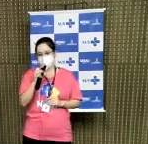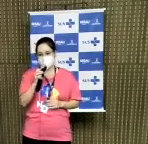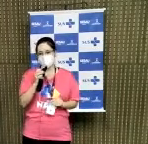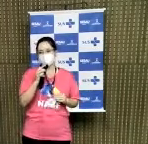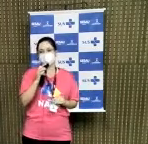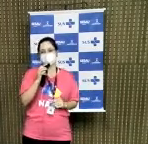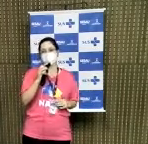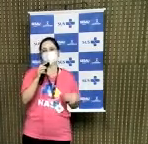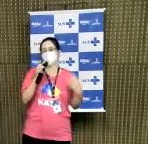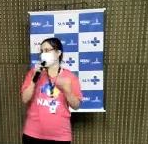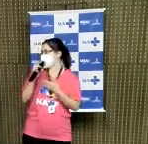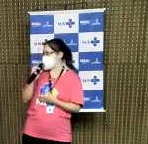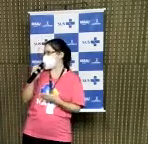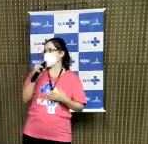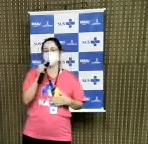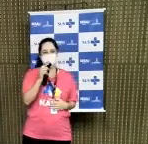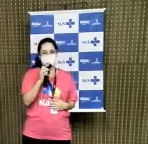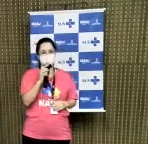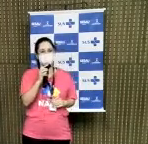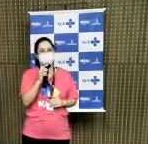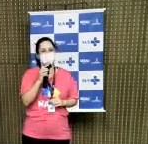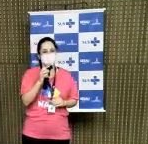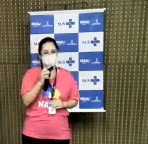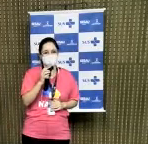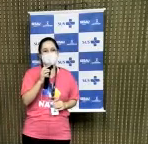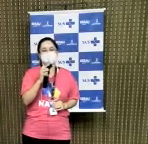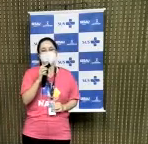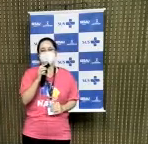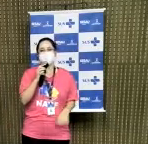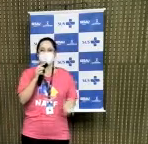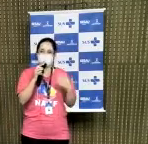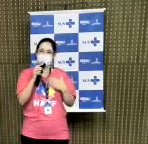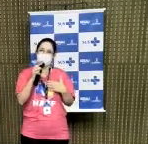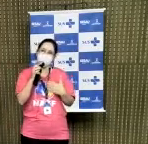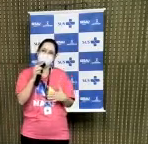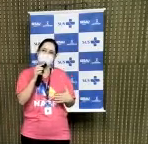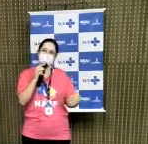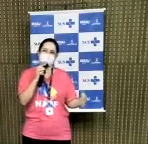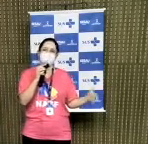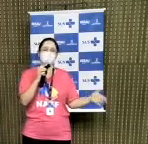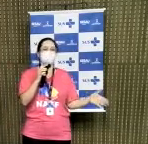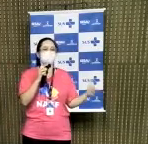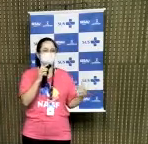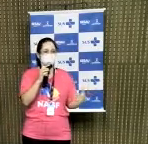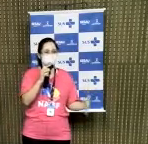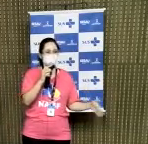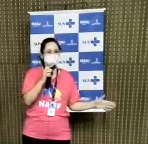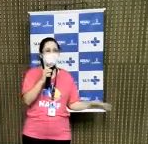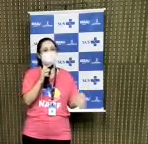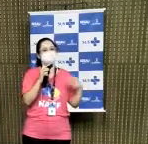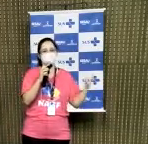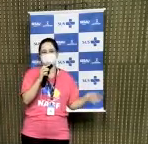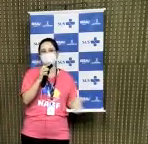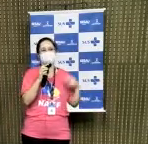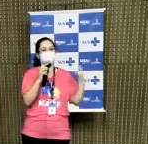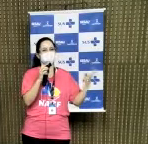feitas 5, os PTS foram solicitados pela Rosário, né? E há pouco agora está voltando os grupos, né,